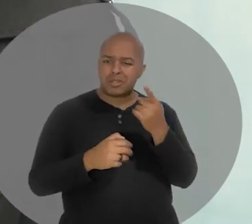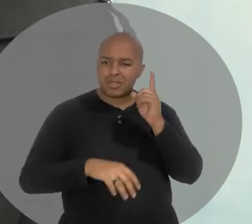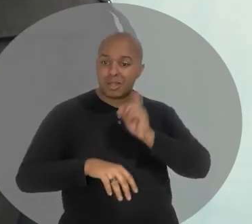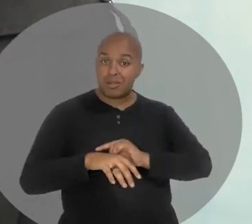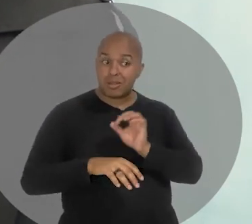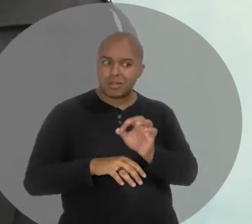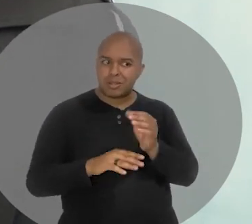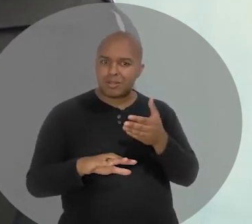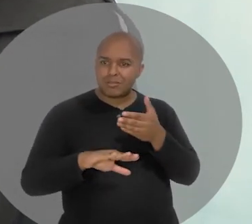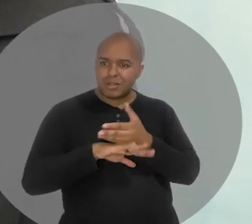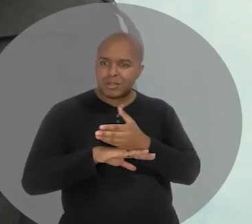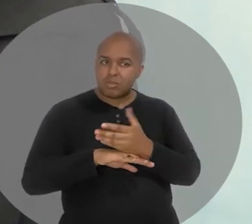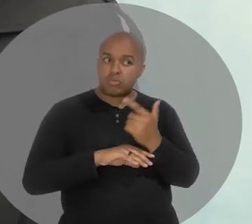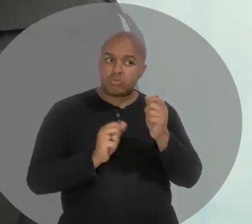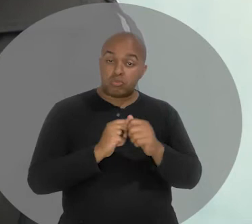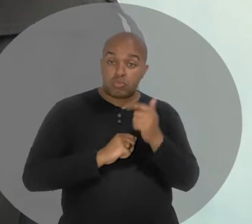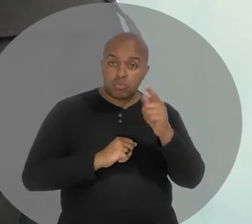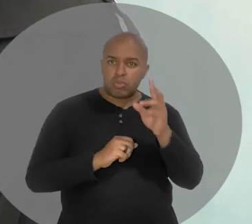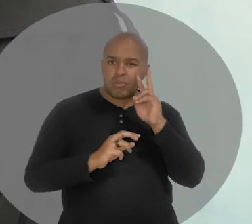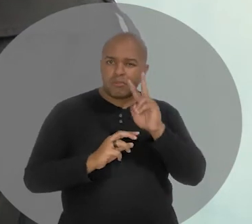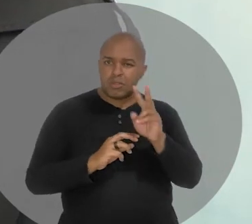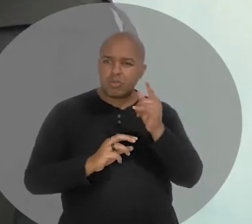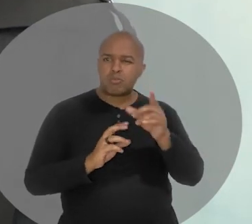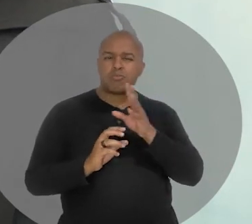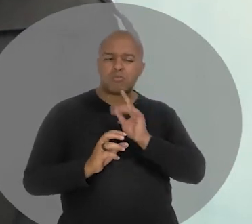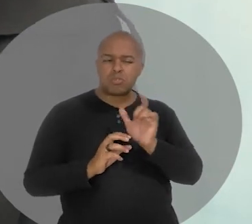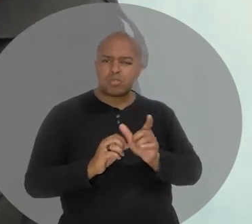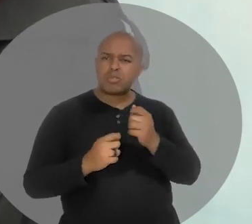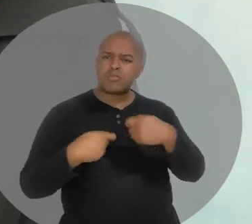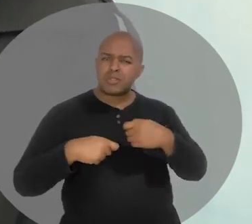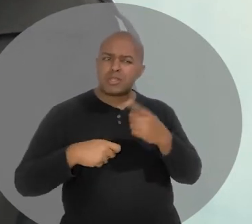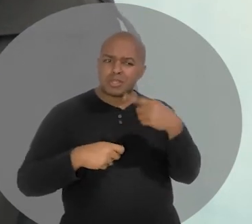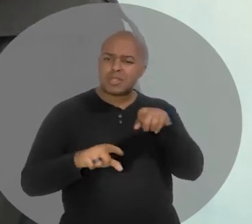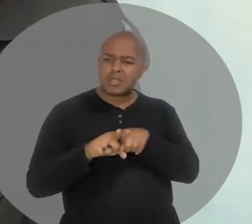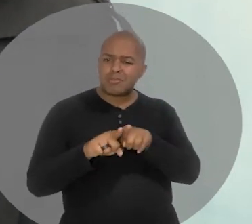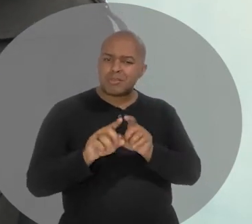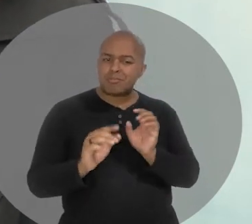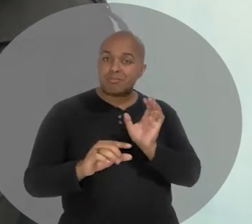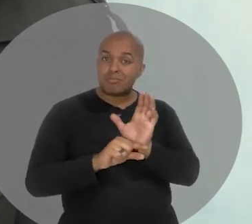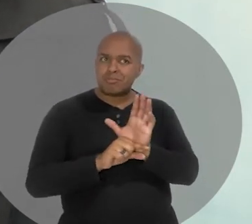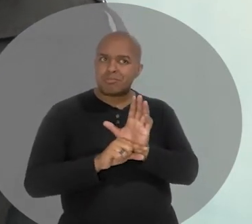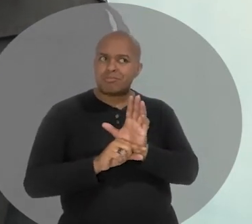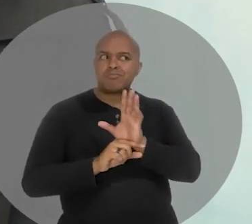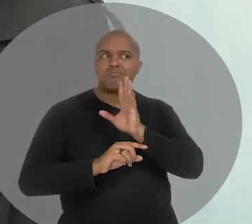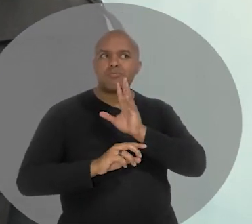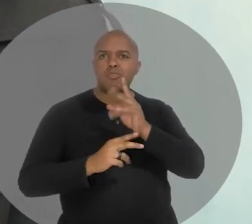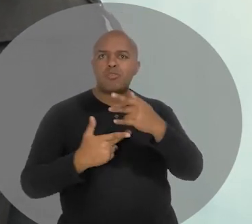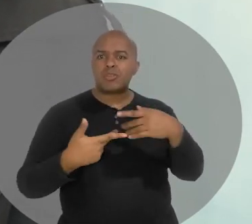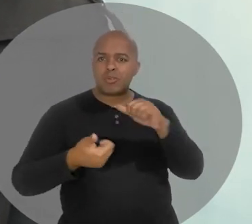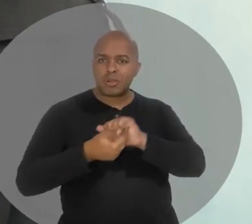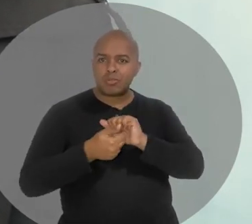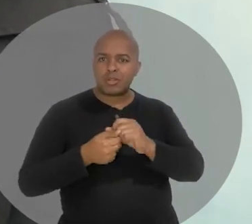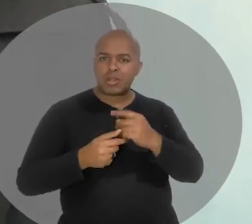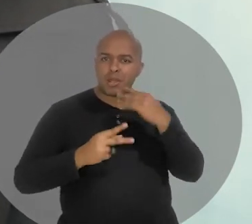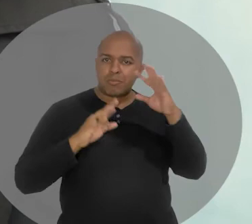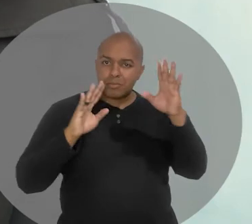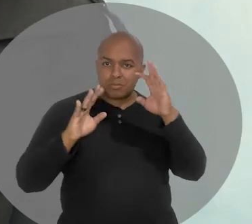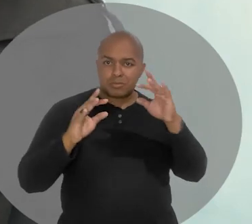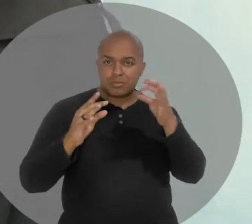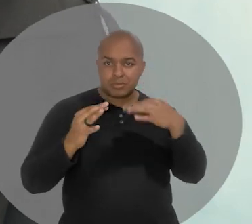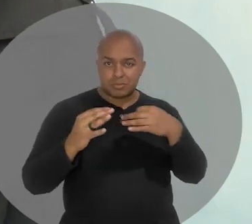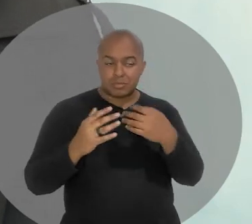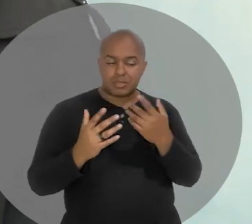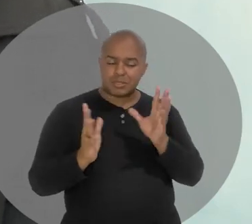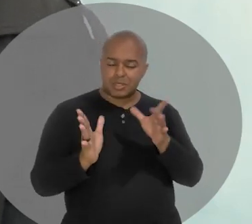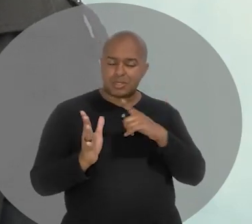estar com o outro, de ouvi-lo, de reconhecer suas necessidades, a gente também lance mão de conhecimentos qualificados da psicologia que já tem